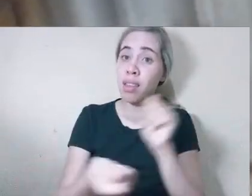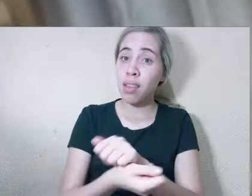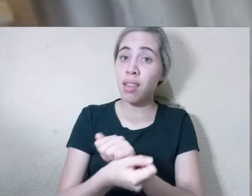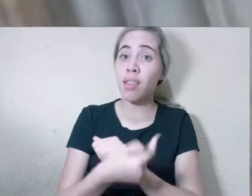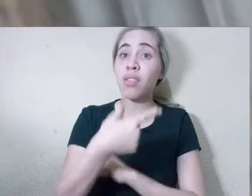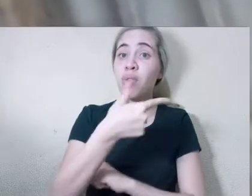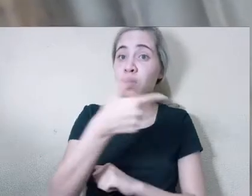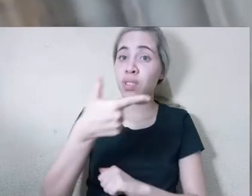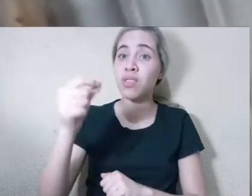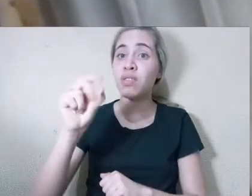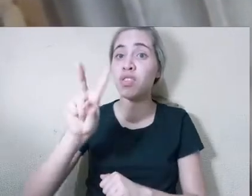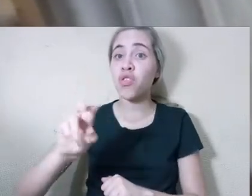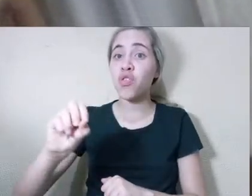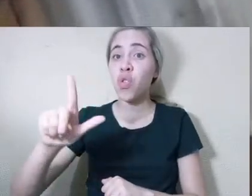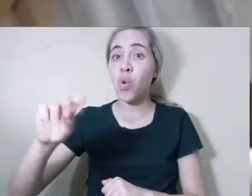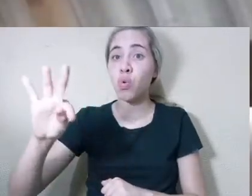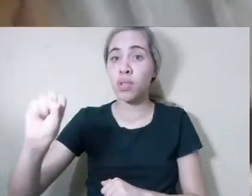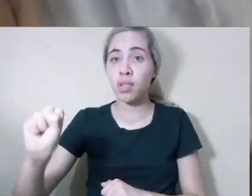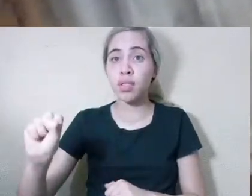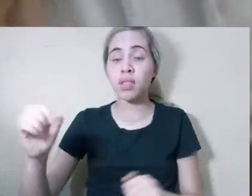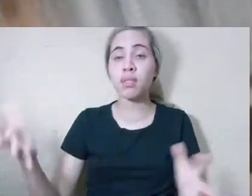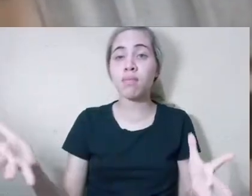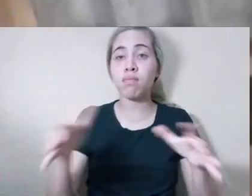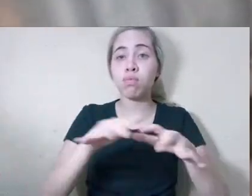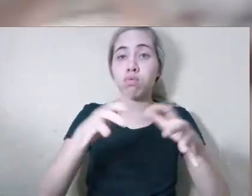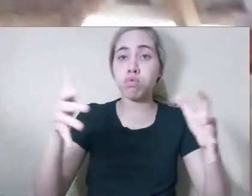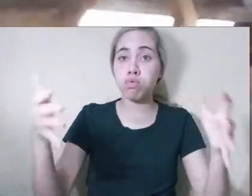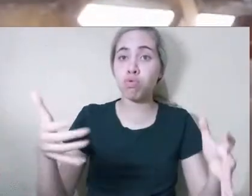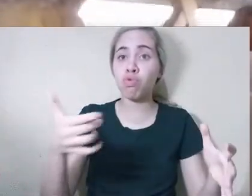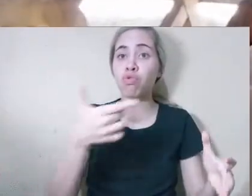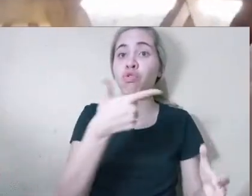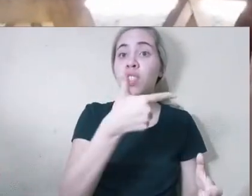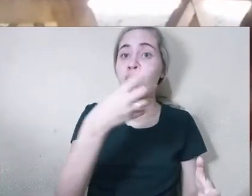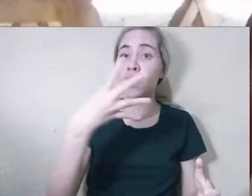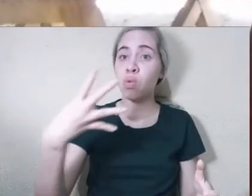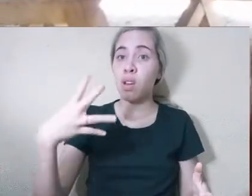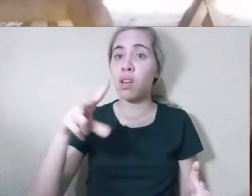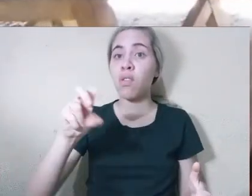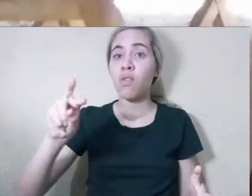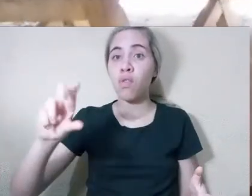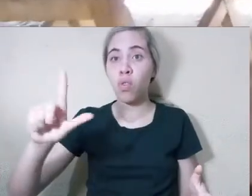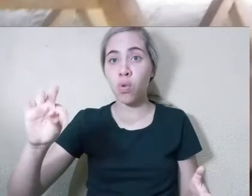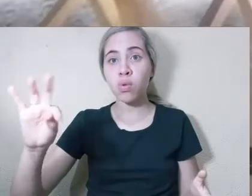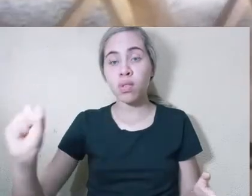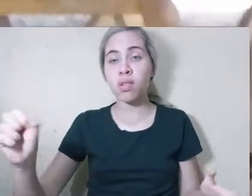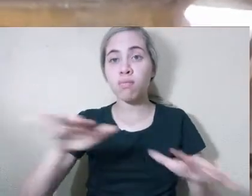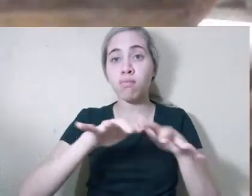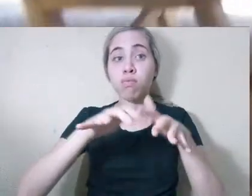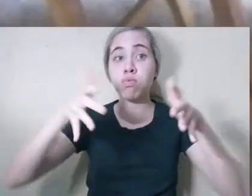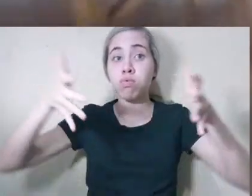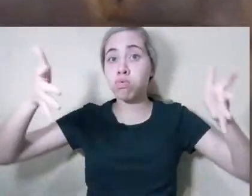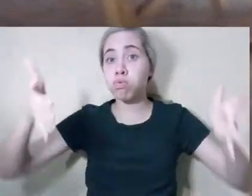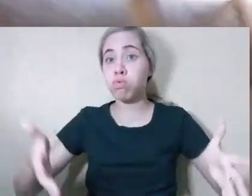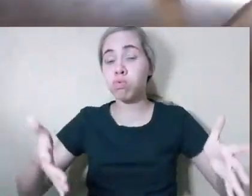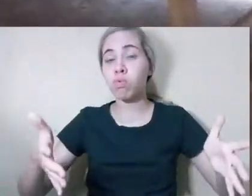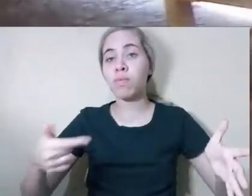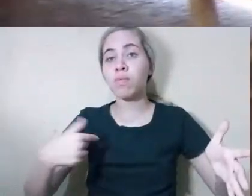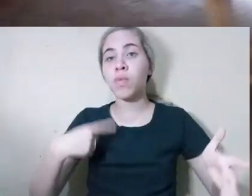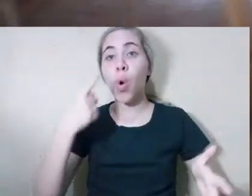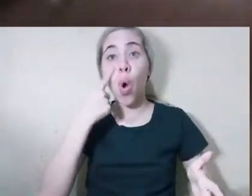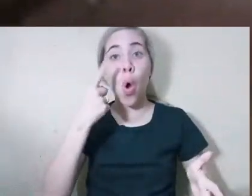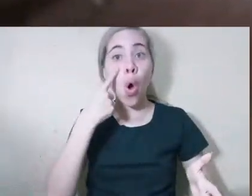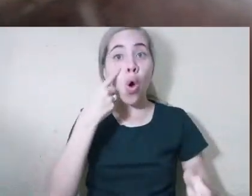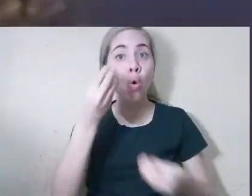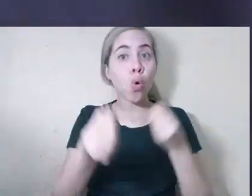aqui. Era para 12, agora está com 24 volts. Foi 24 volts. 24 volts foi o que funcionou melhor. Gira ali pra gente,